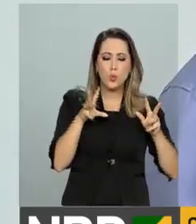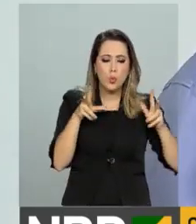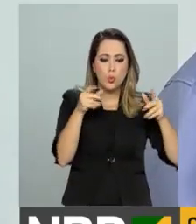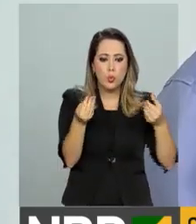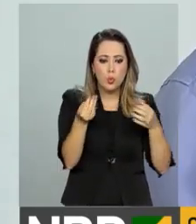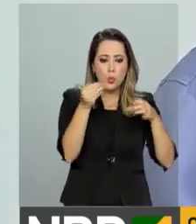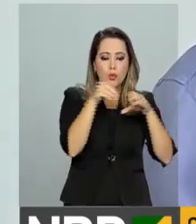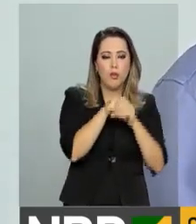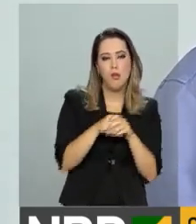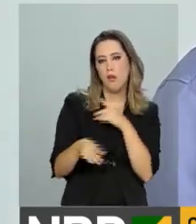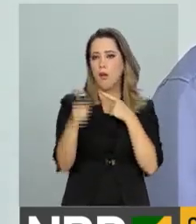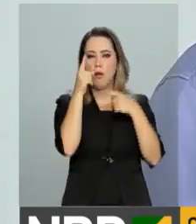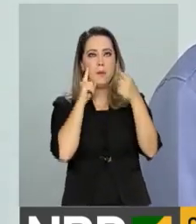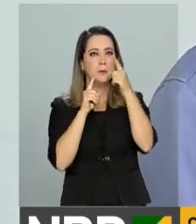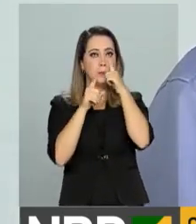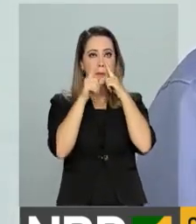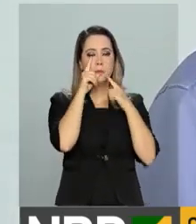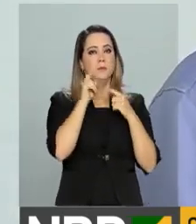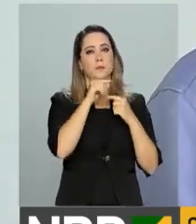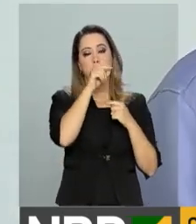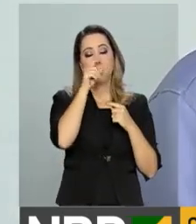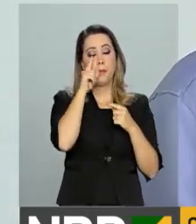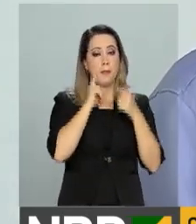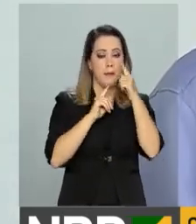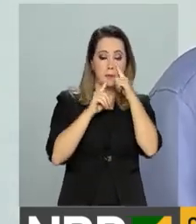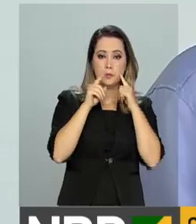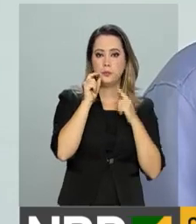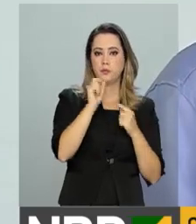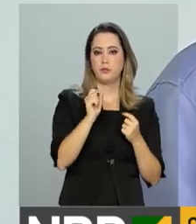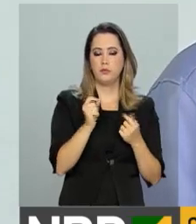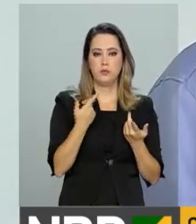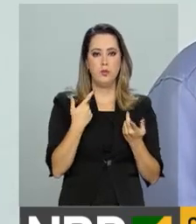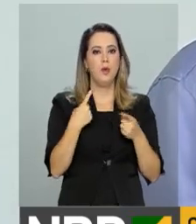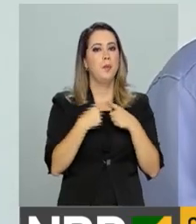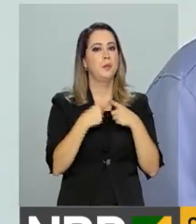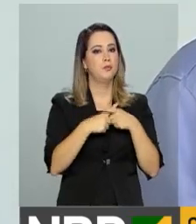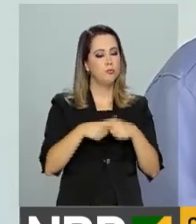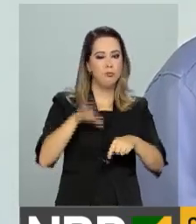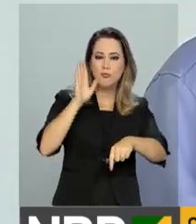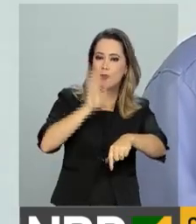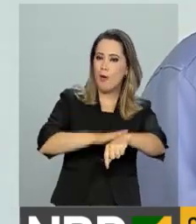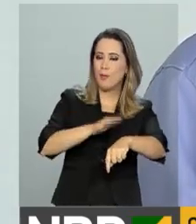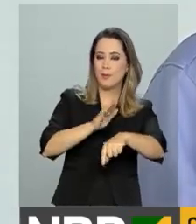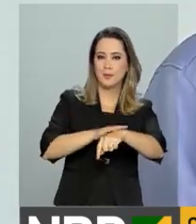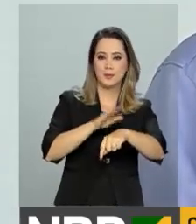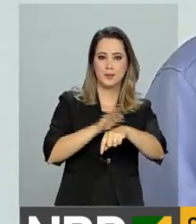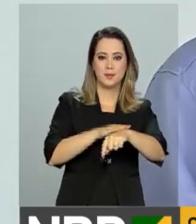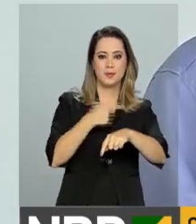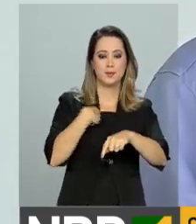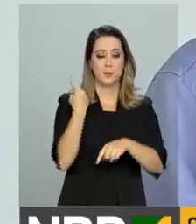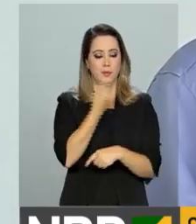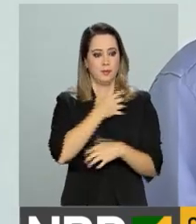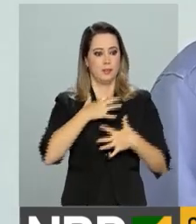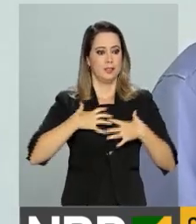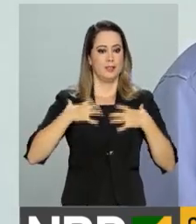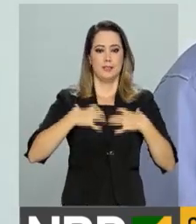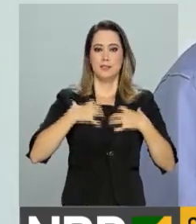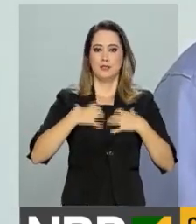e chorou copiosamente. Foi um momento de grande